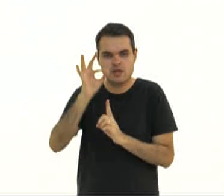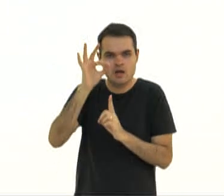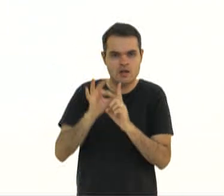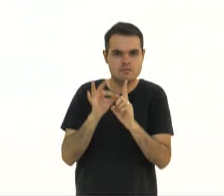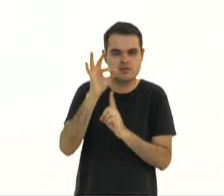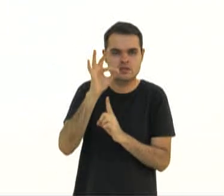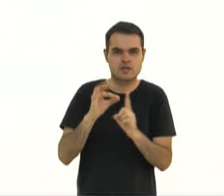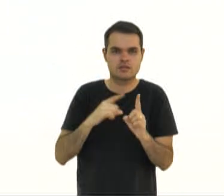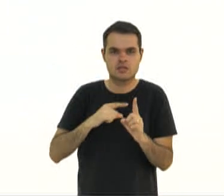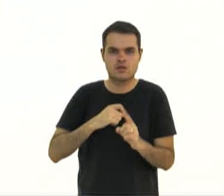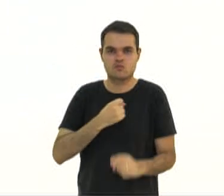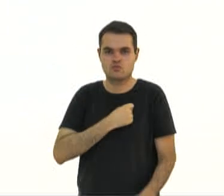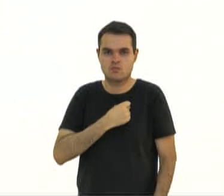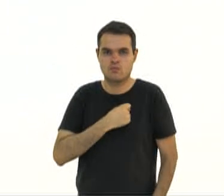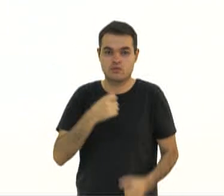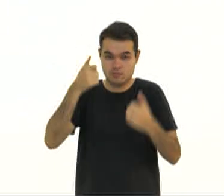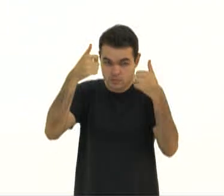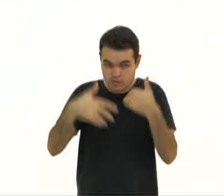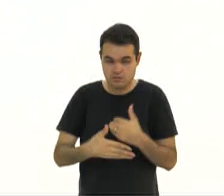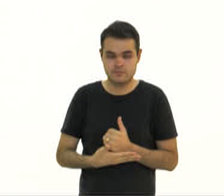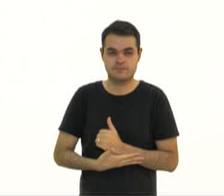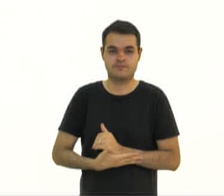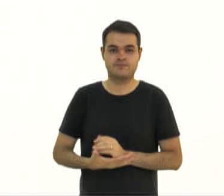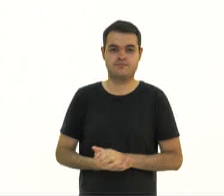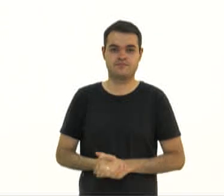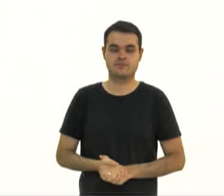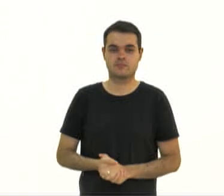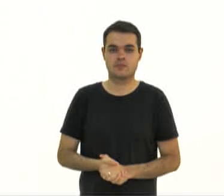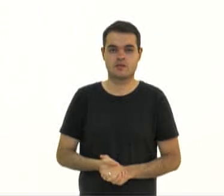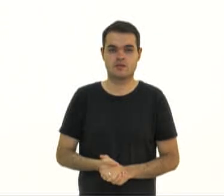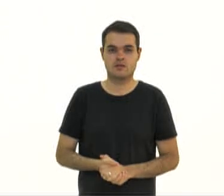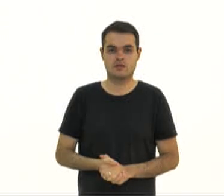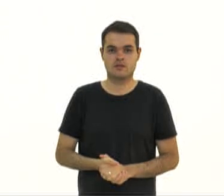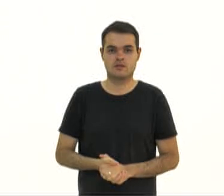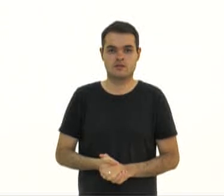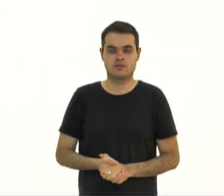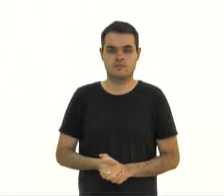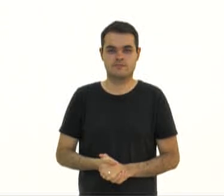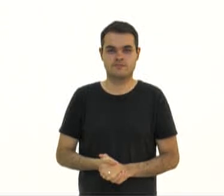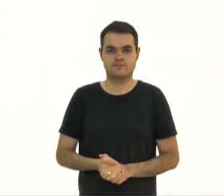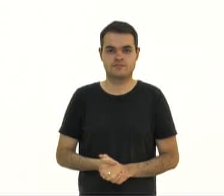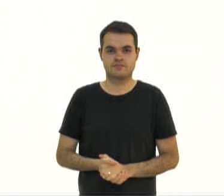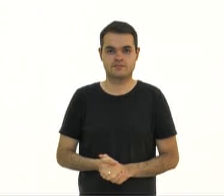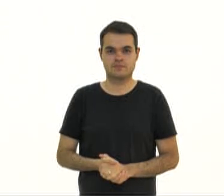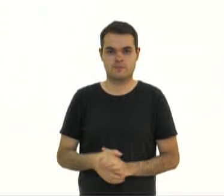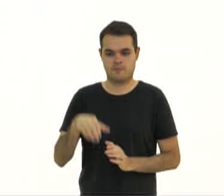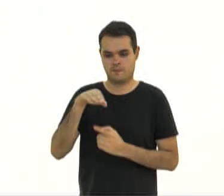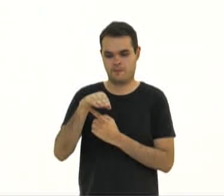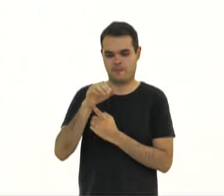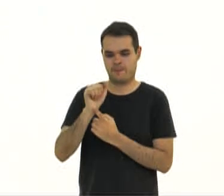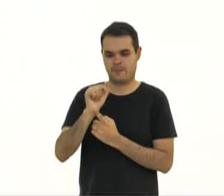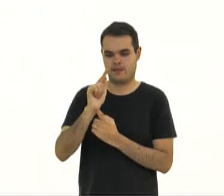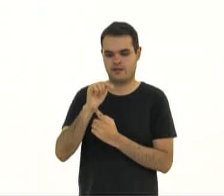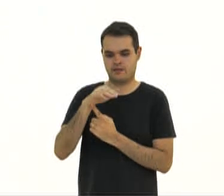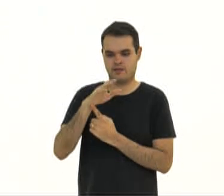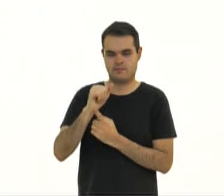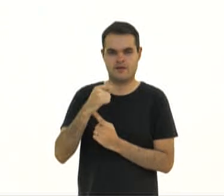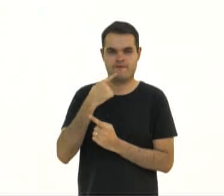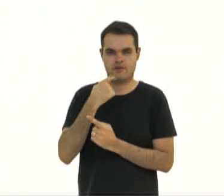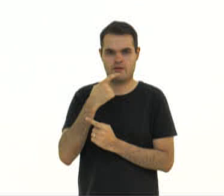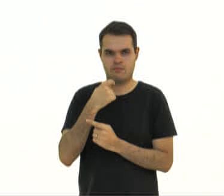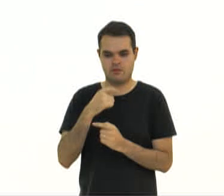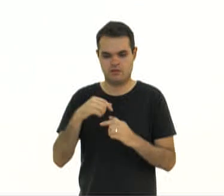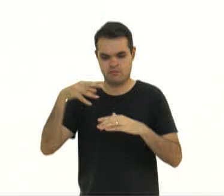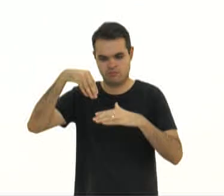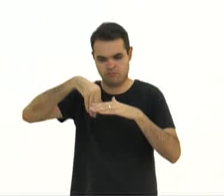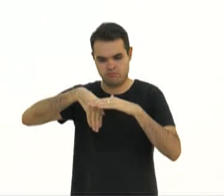esse esquema explicativo. O que você tem? Nessa parte que está escrito magma, que está debaixo da Terra,